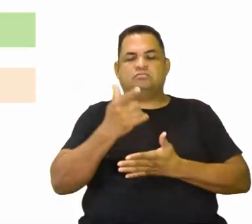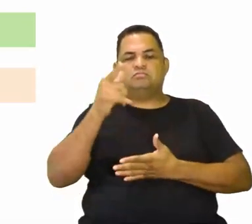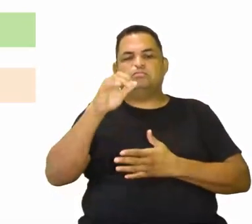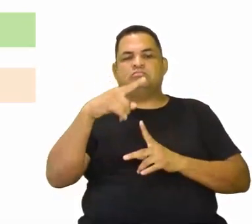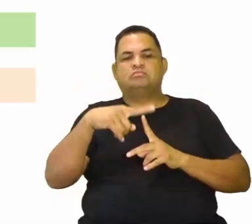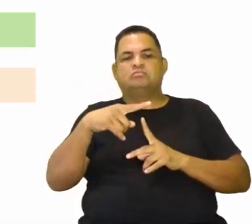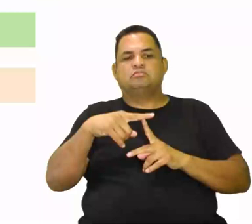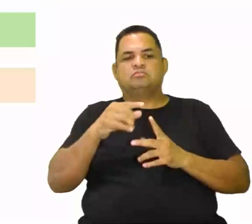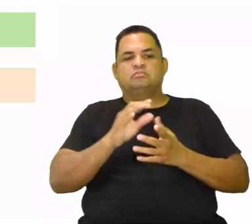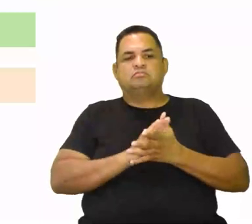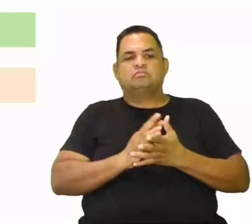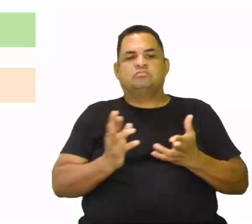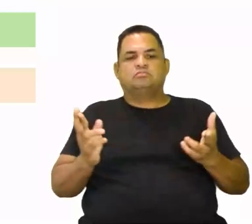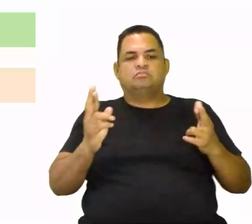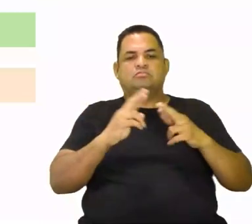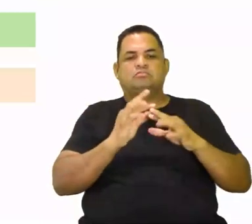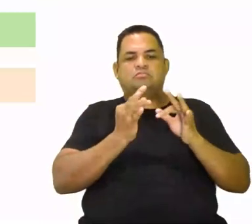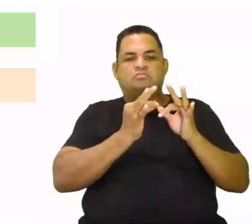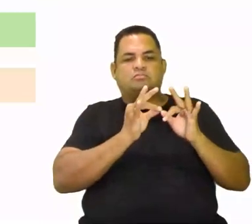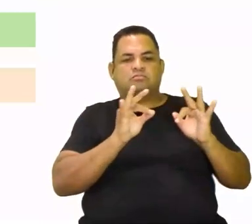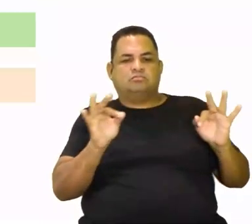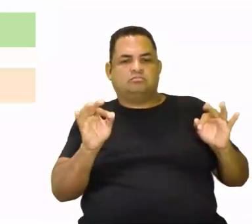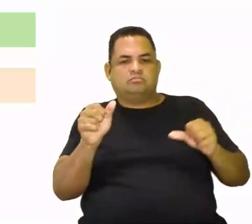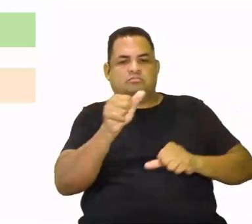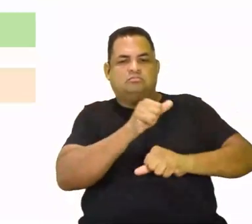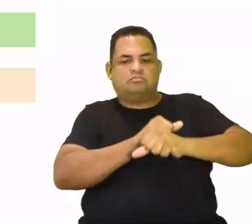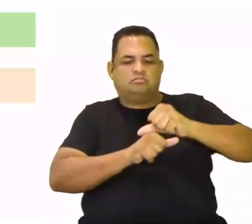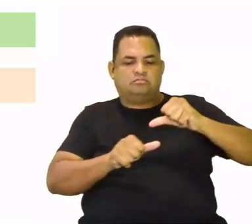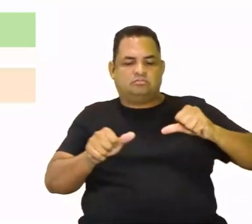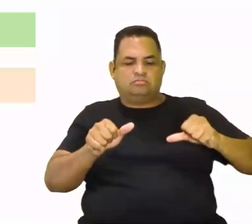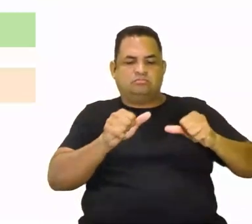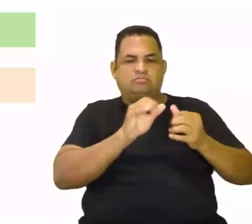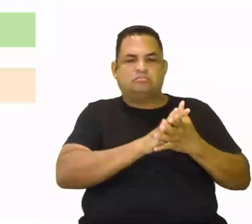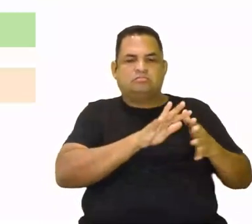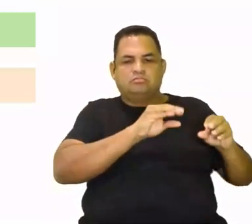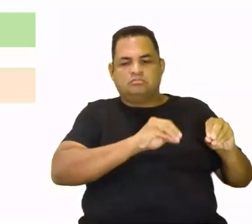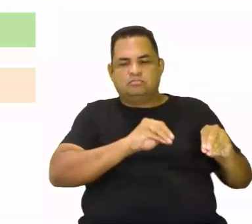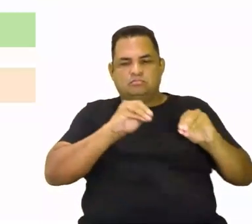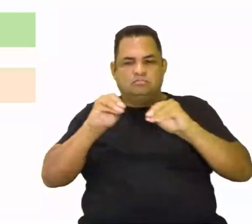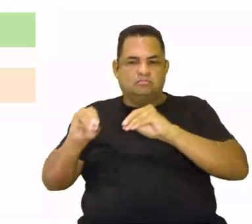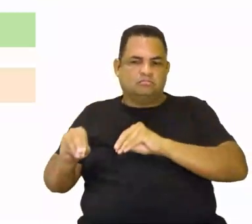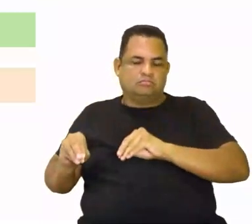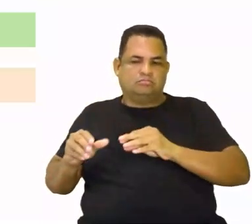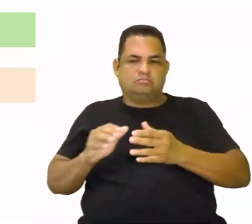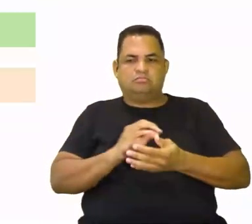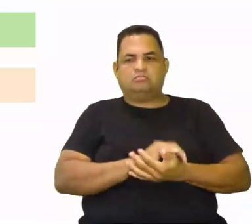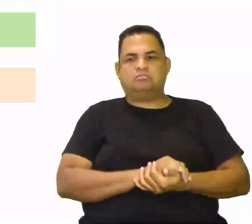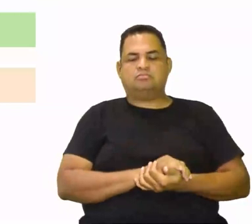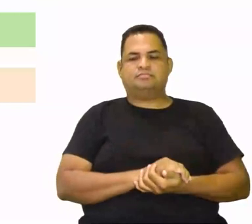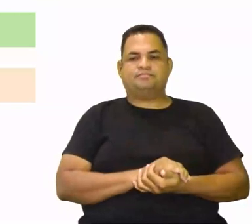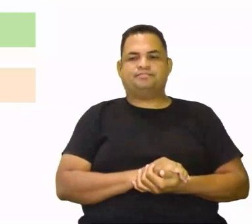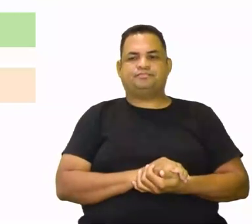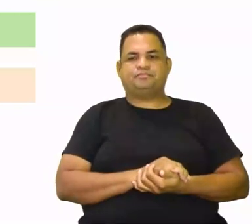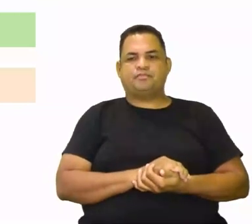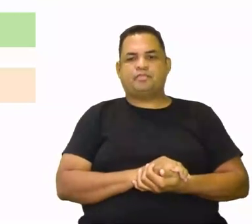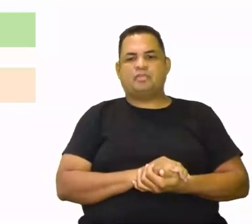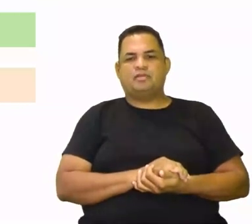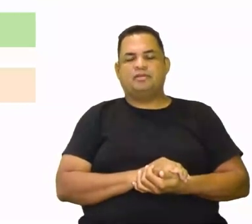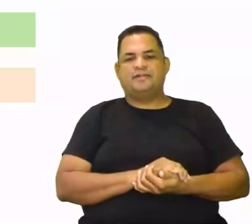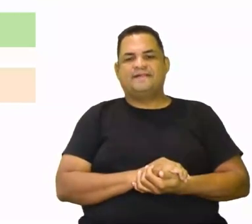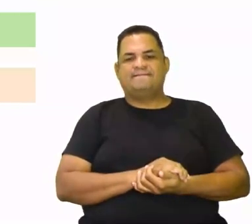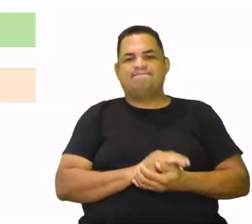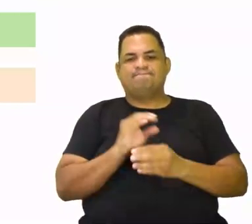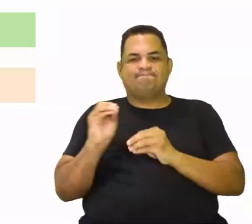nós temos também são as reações de simples troca ou que também pode ser conhecida como reação de